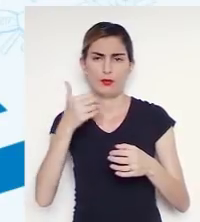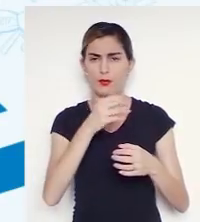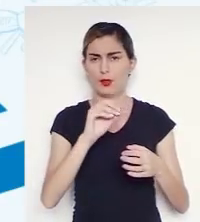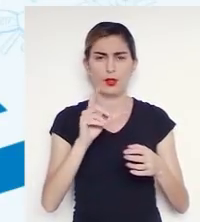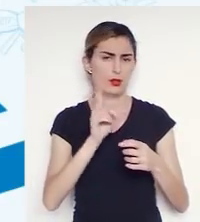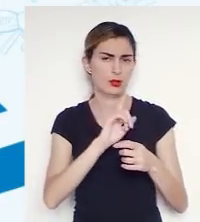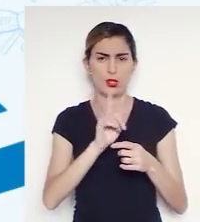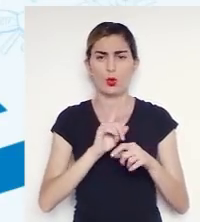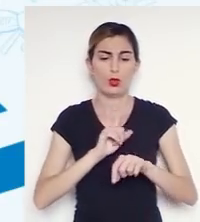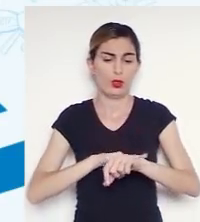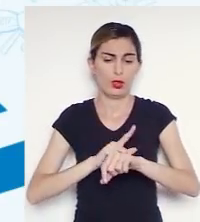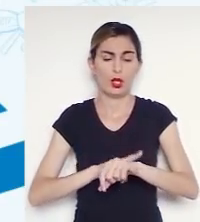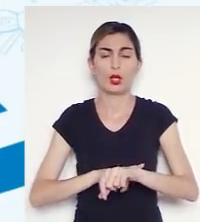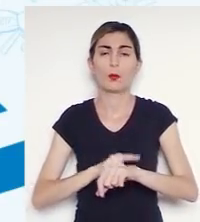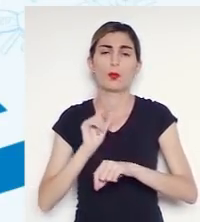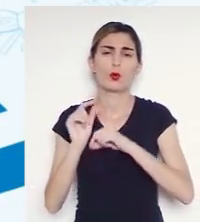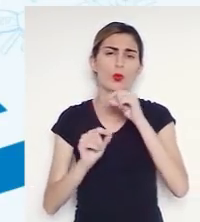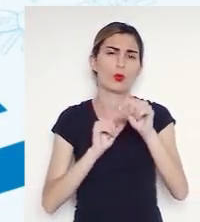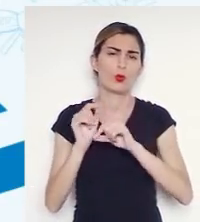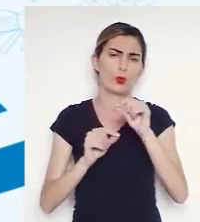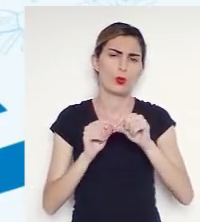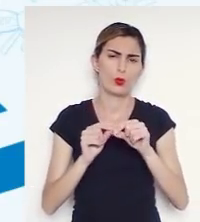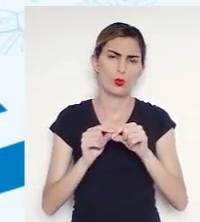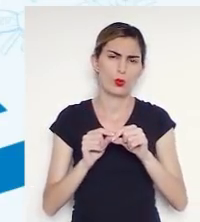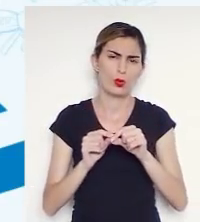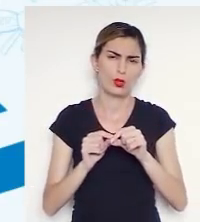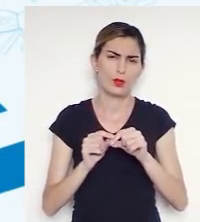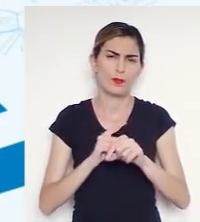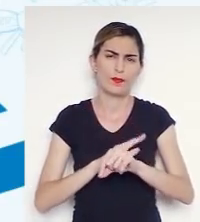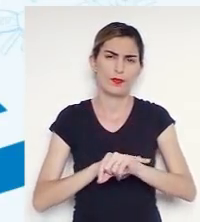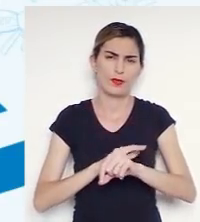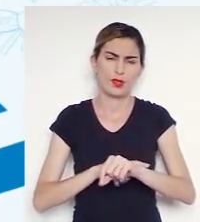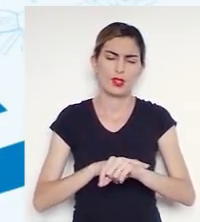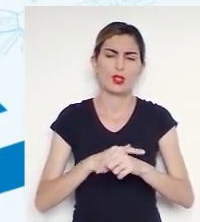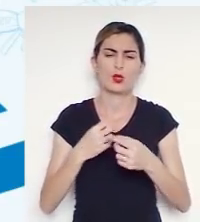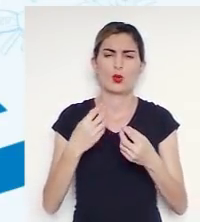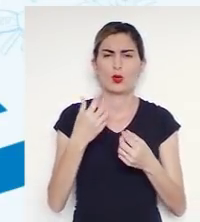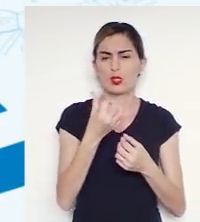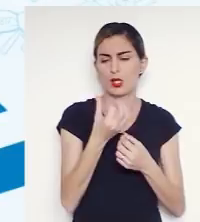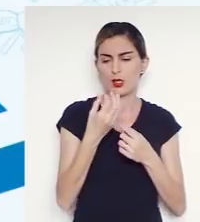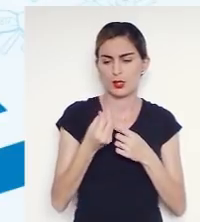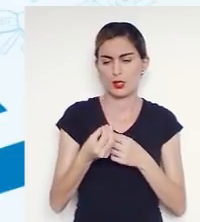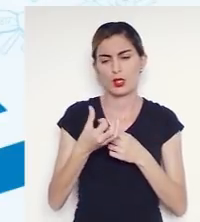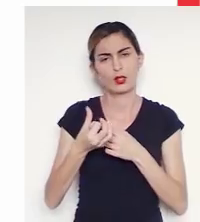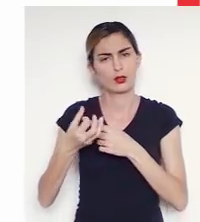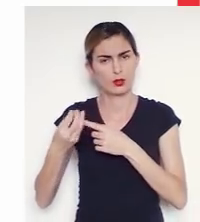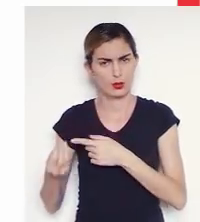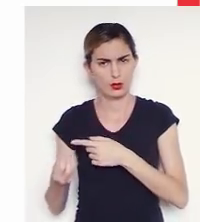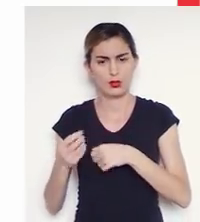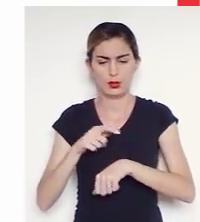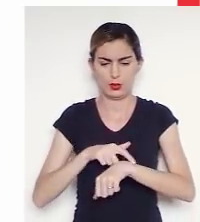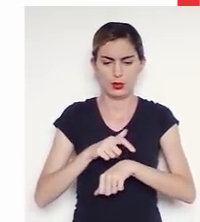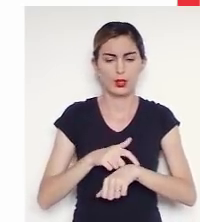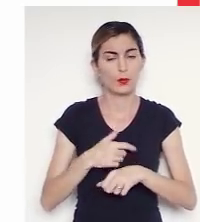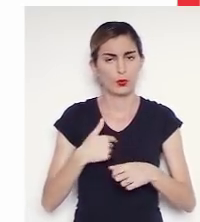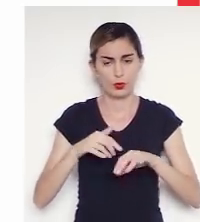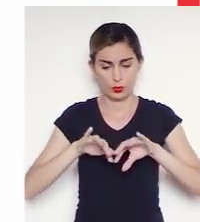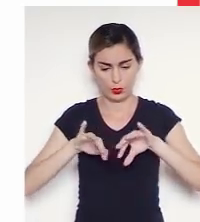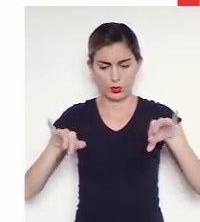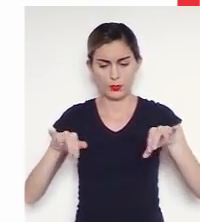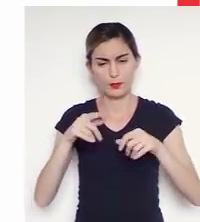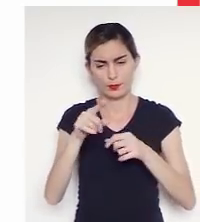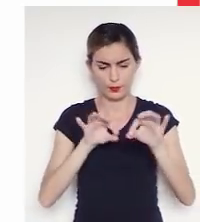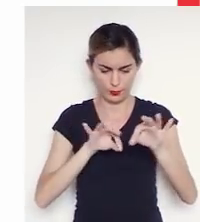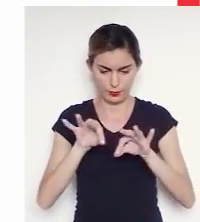A grandeza tempo ela é concebida em pacotinhos de 60 e 60, ok? Então eu separei para você